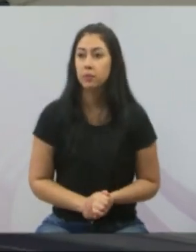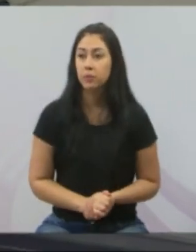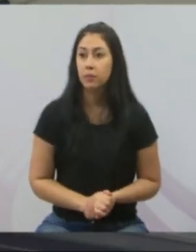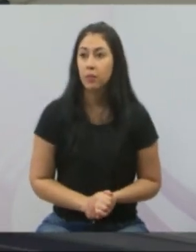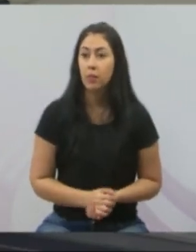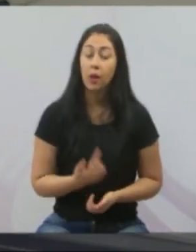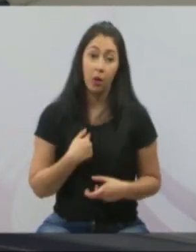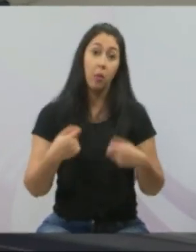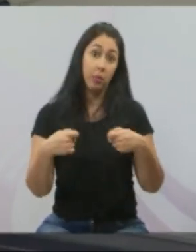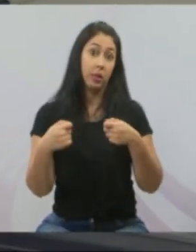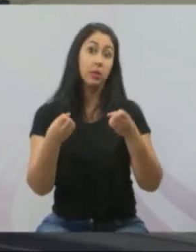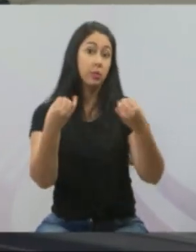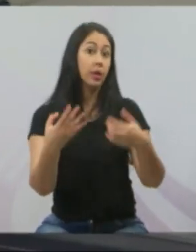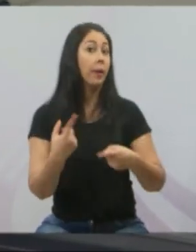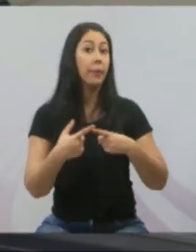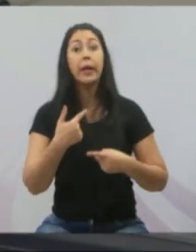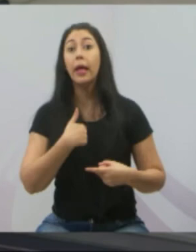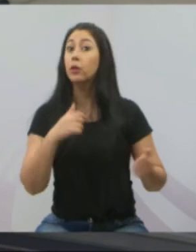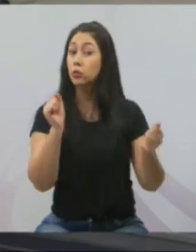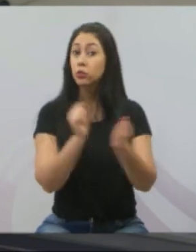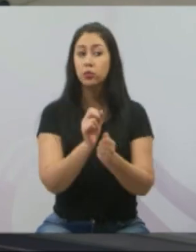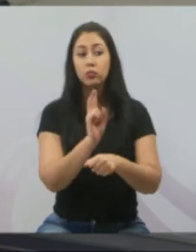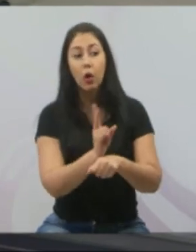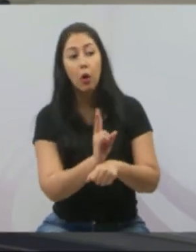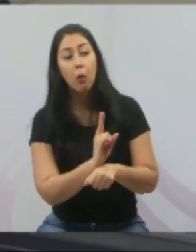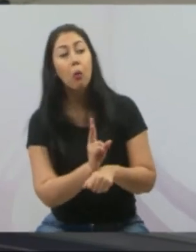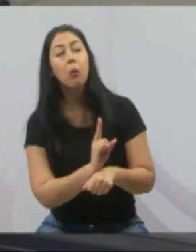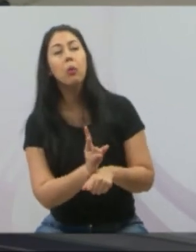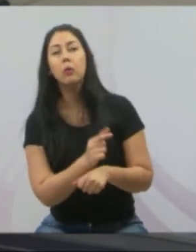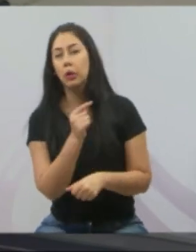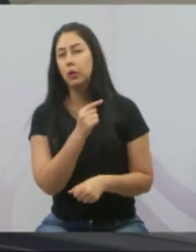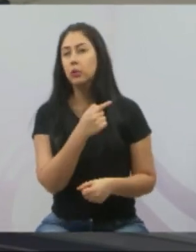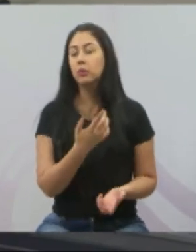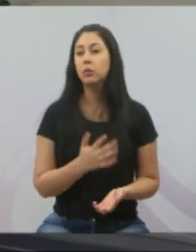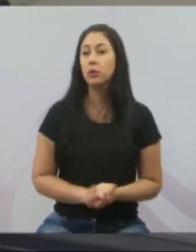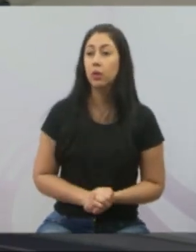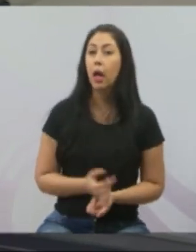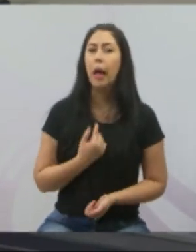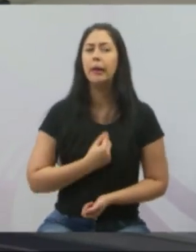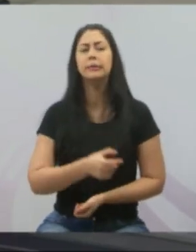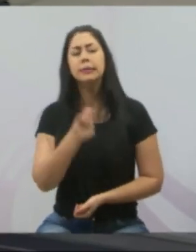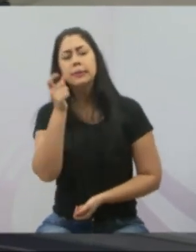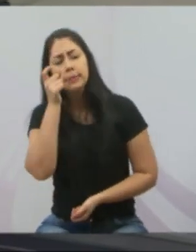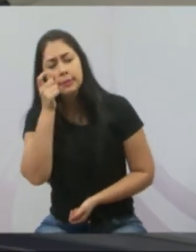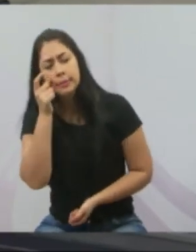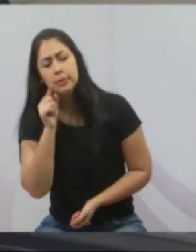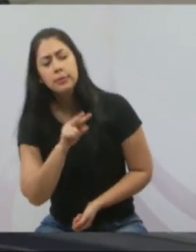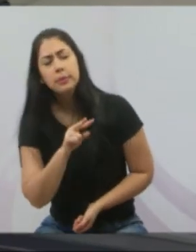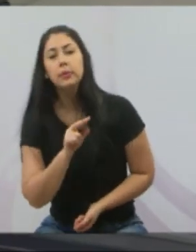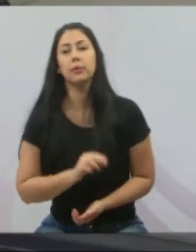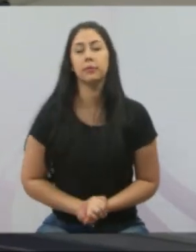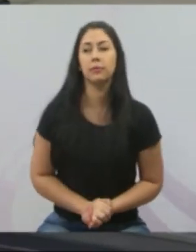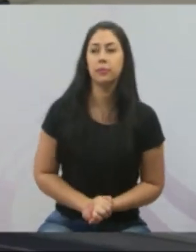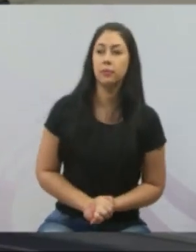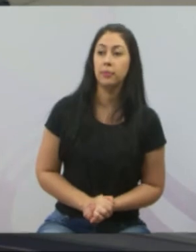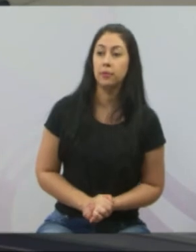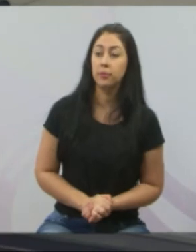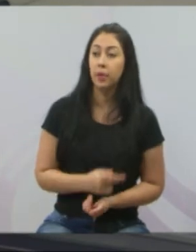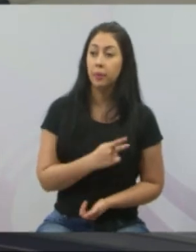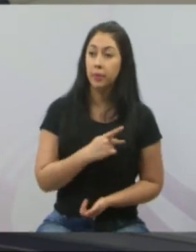que, após ser avaliado pela Prefeitura, através da Secretaria de Assistência Social, repassa uma verba mensal para a associação, valor